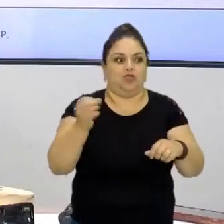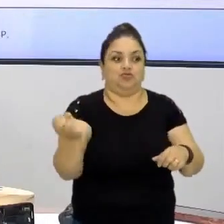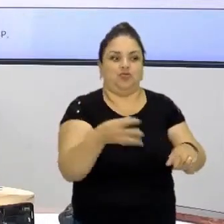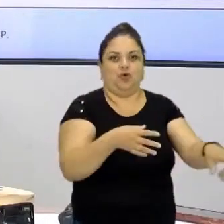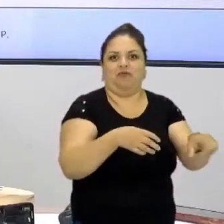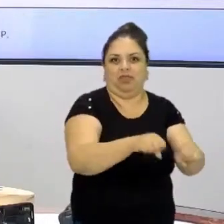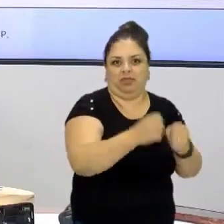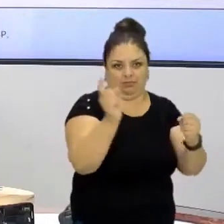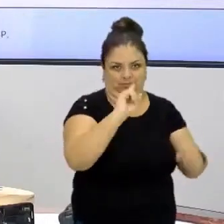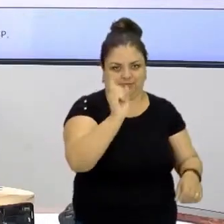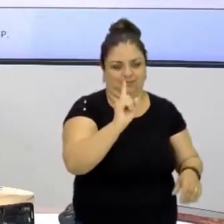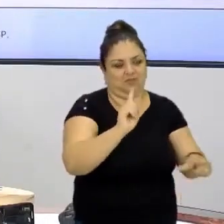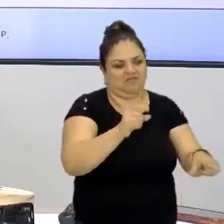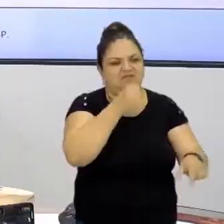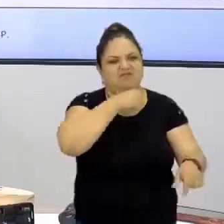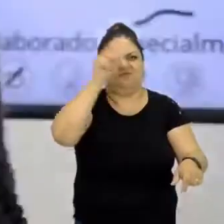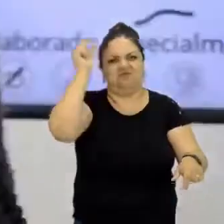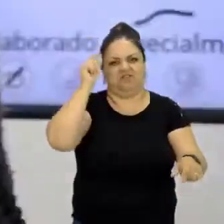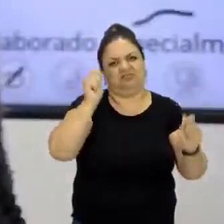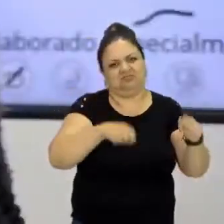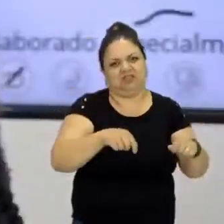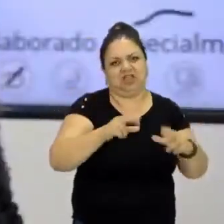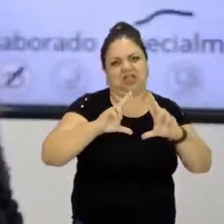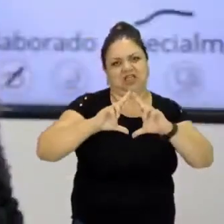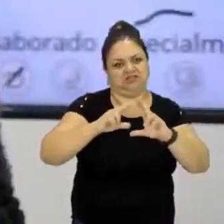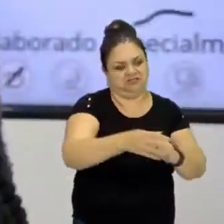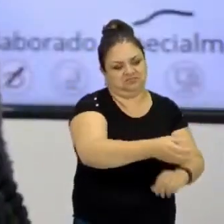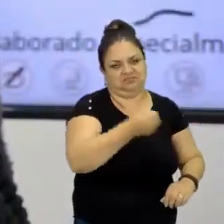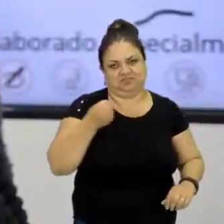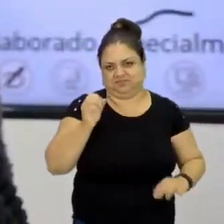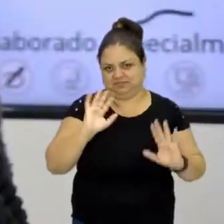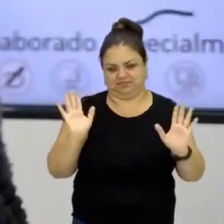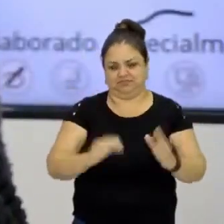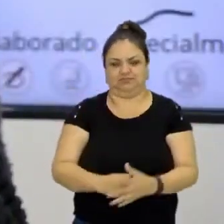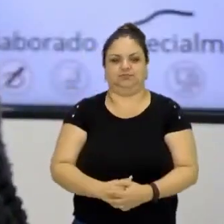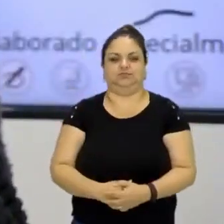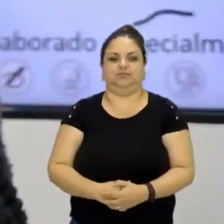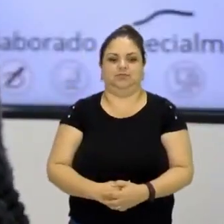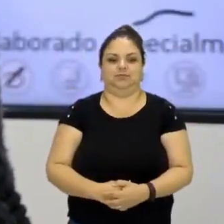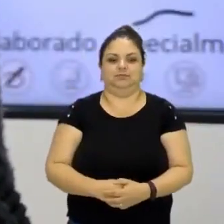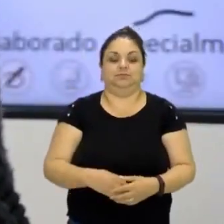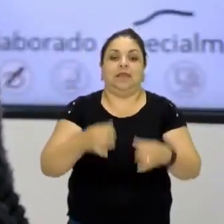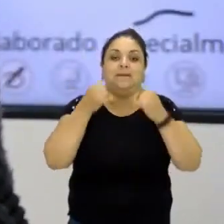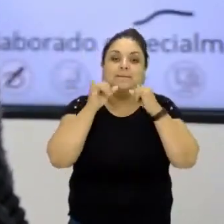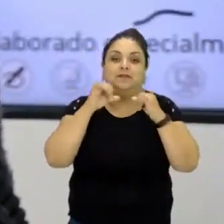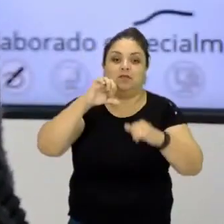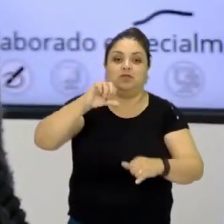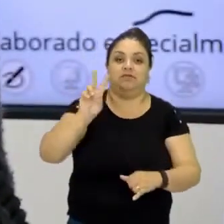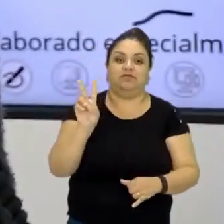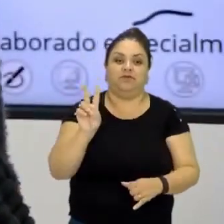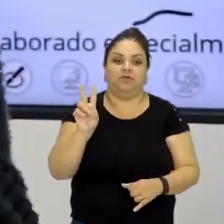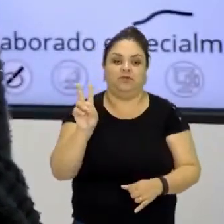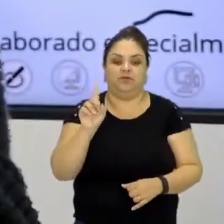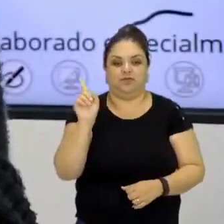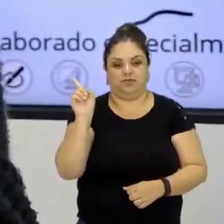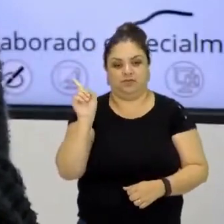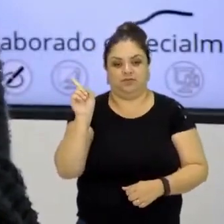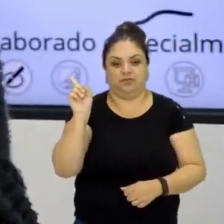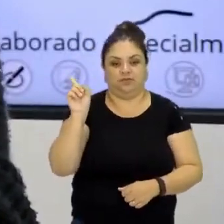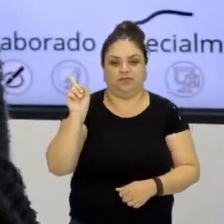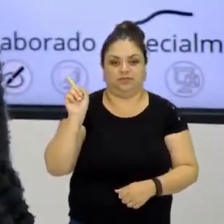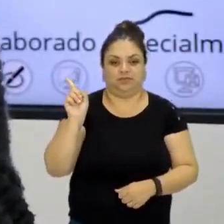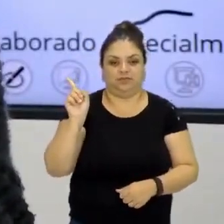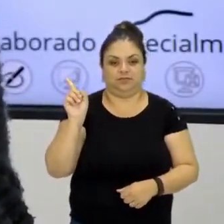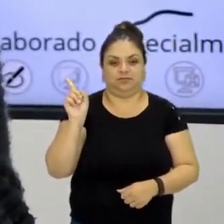reutilizar. Esse daqui é de bateria 9 volts, tá? Eu acho que bateria 9 volts não é algo muito comum